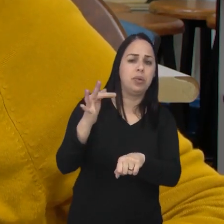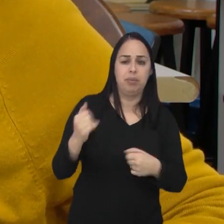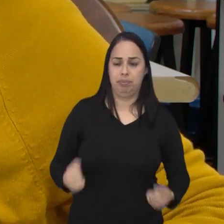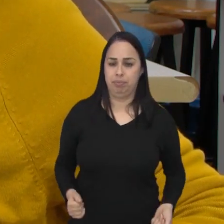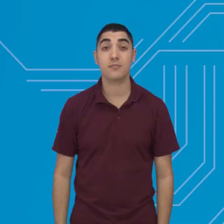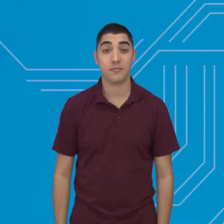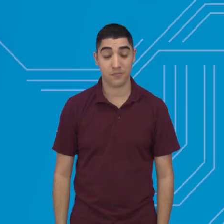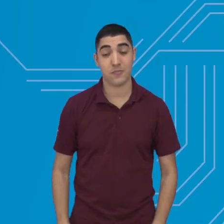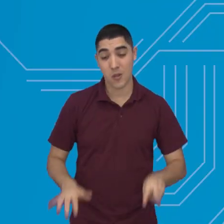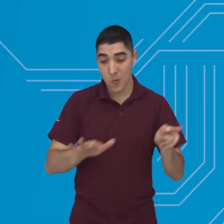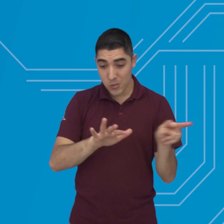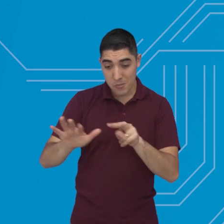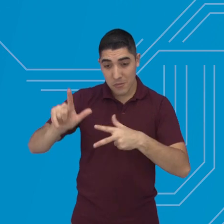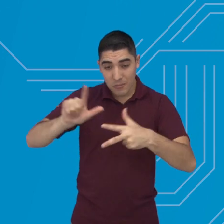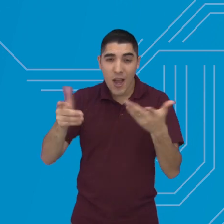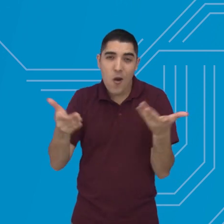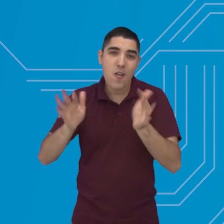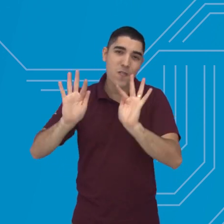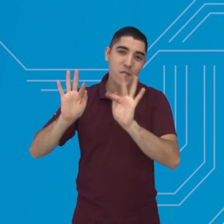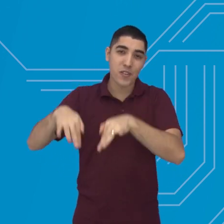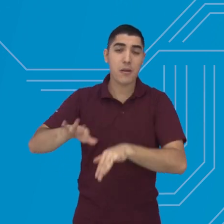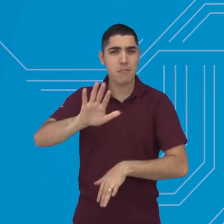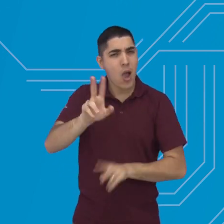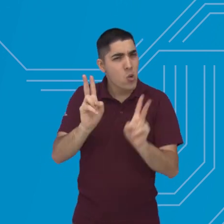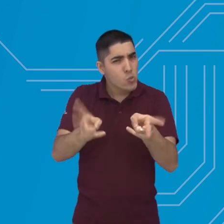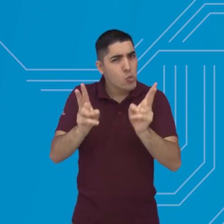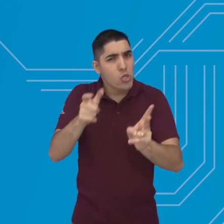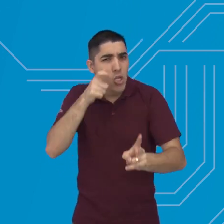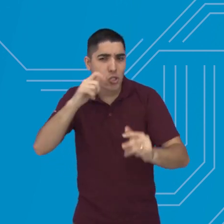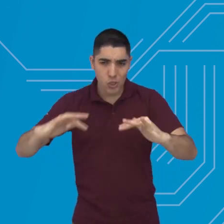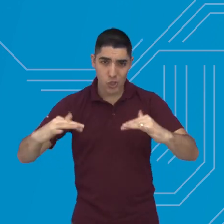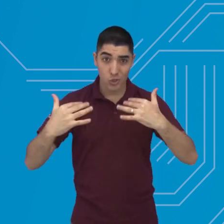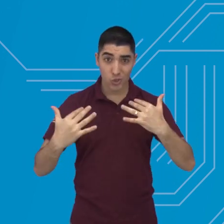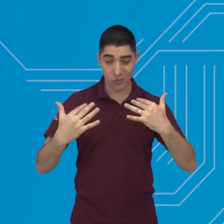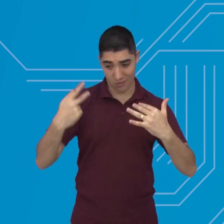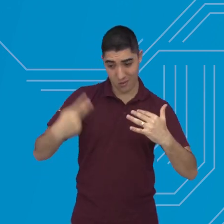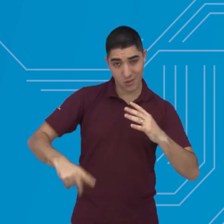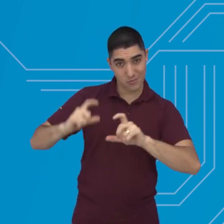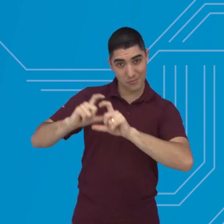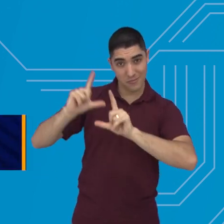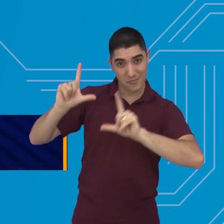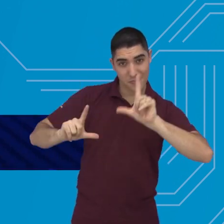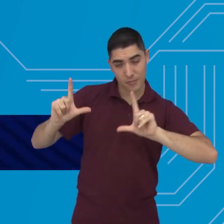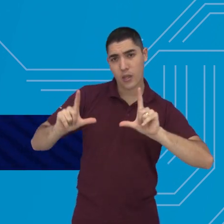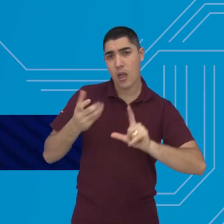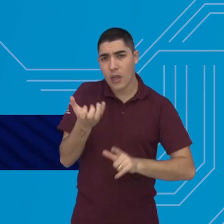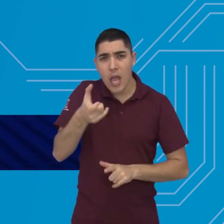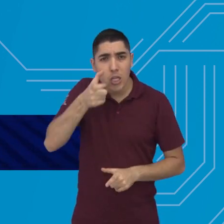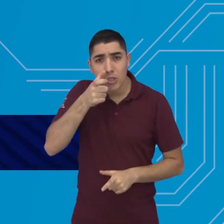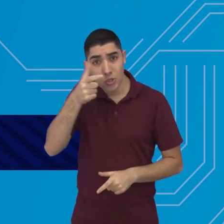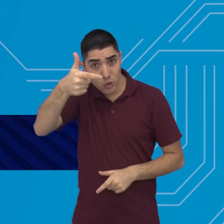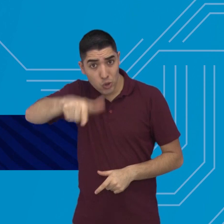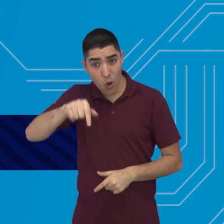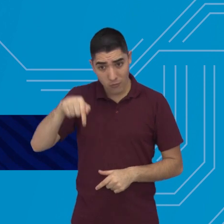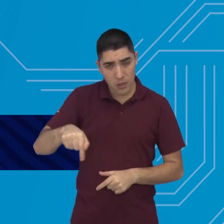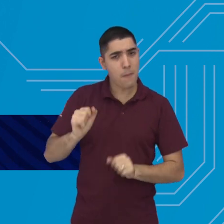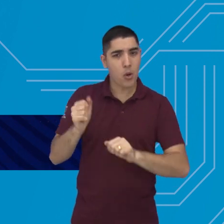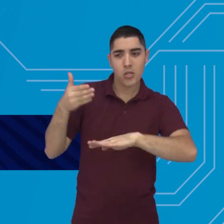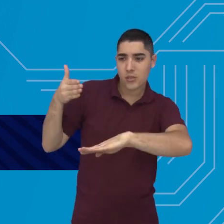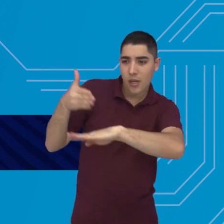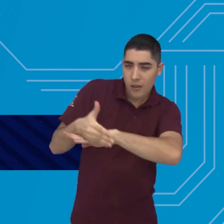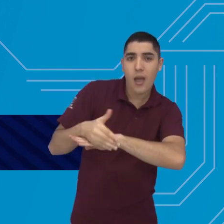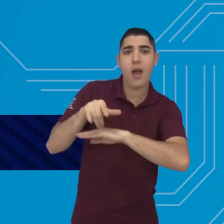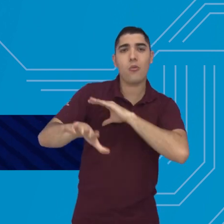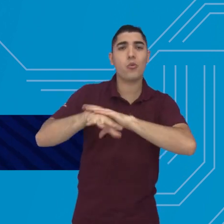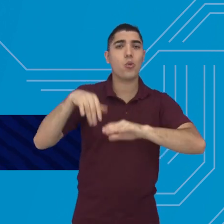e netos. E o Semana Legislativa fica por aqui, mas continue ligado na nossa programação. Se você quiser rever o nosso programa, é